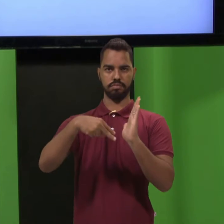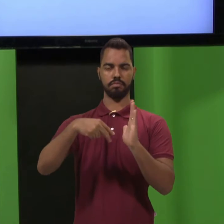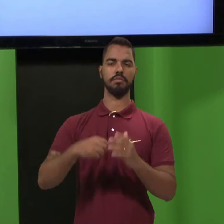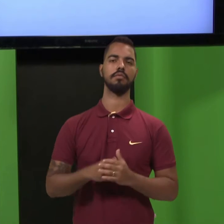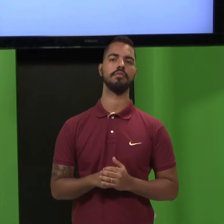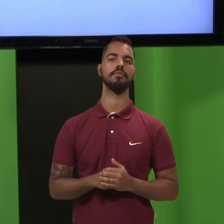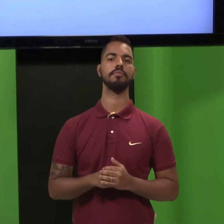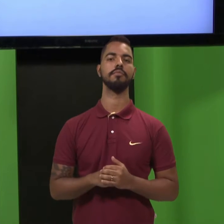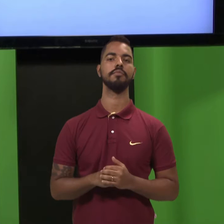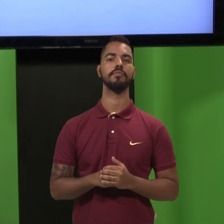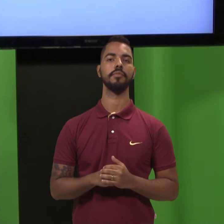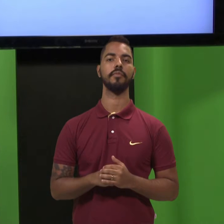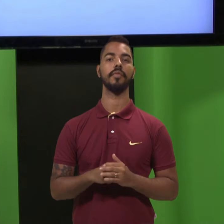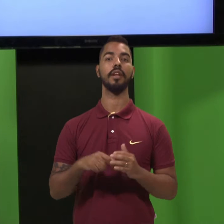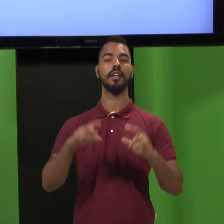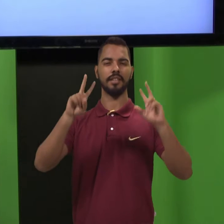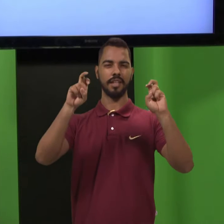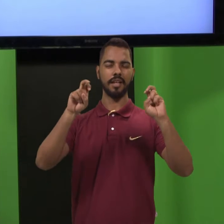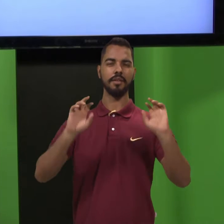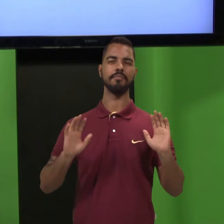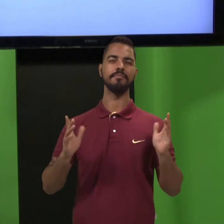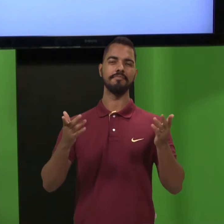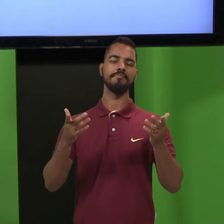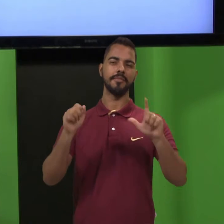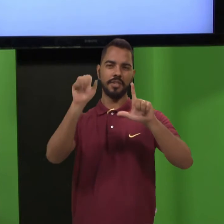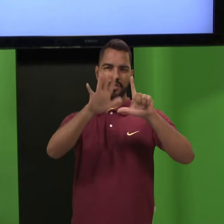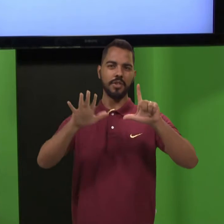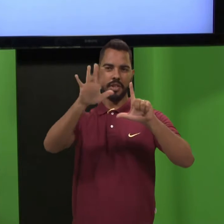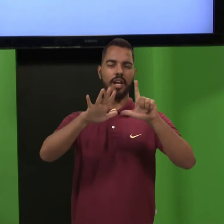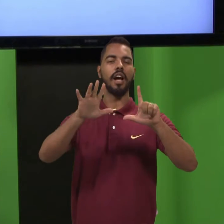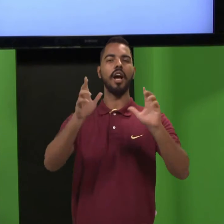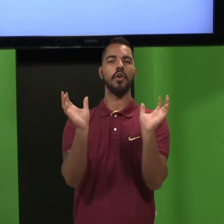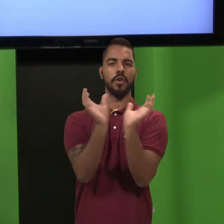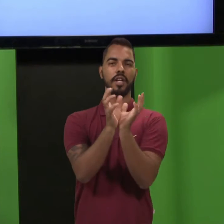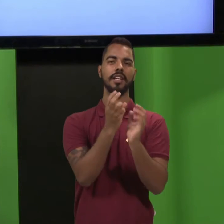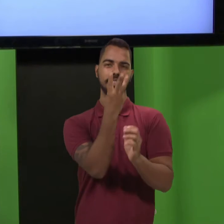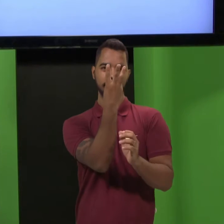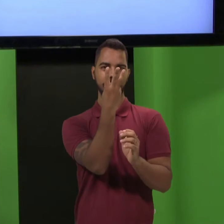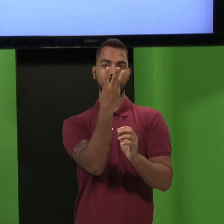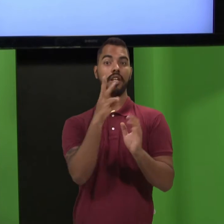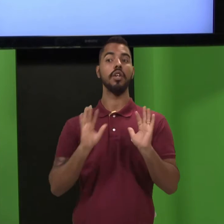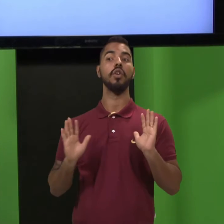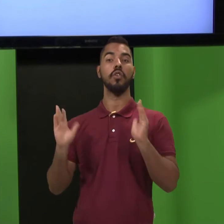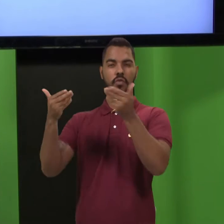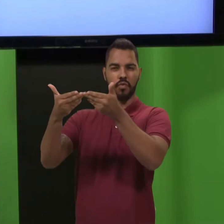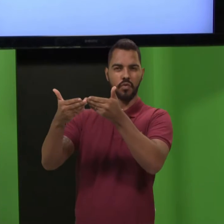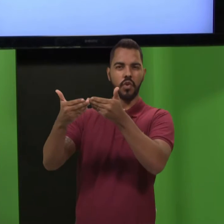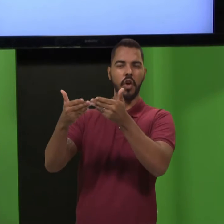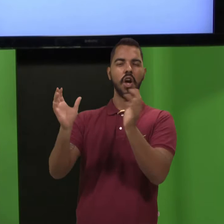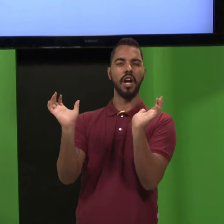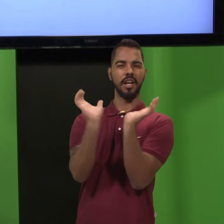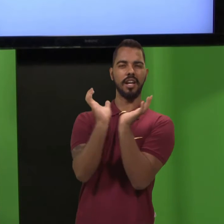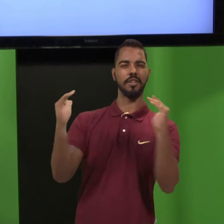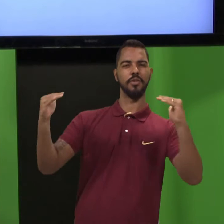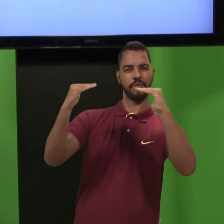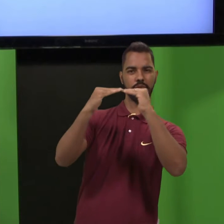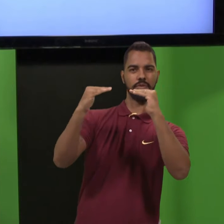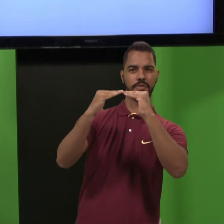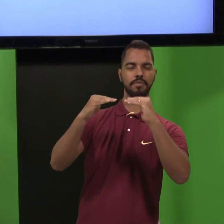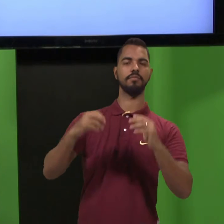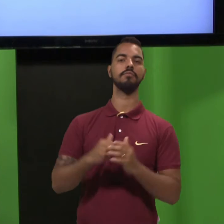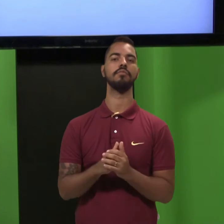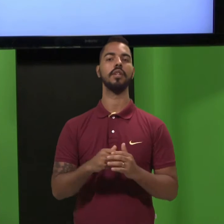Esta videoaula corresponde à unidade 3, que consta lá na sala virtual. Nós vamos trabalhar nessa unidade o requerimento, aviso